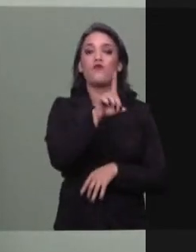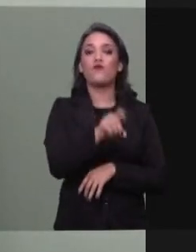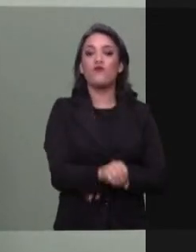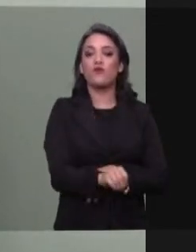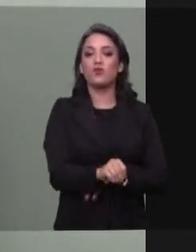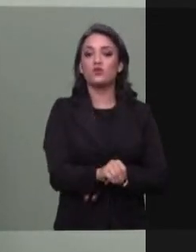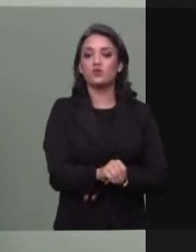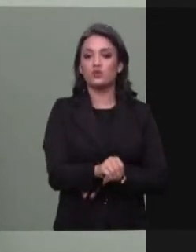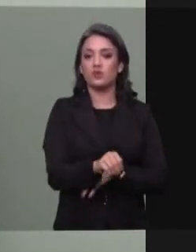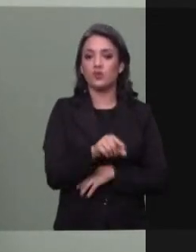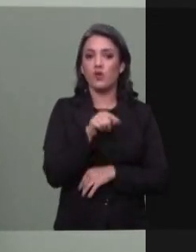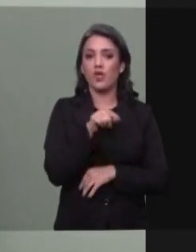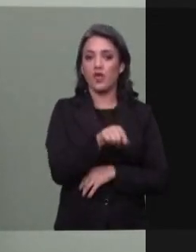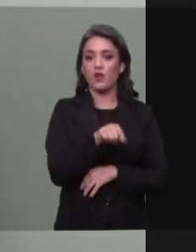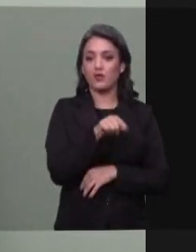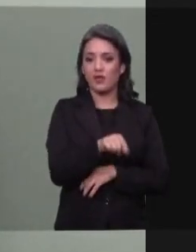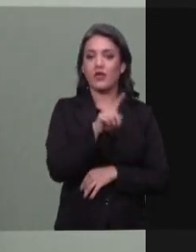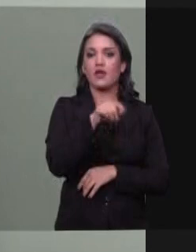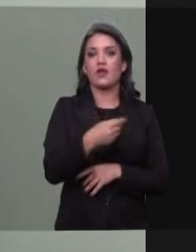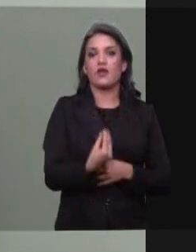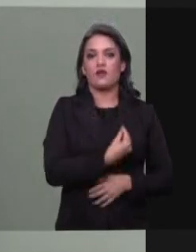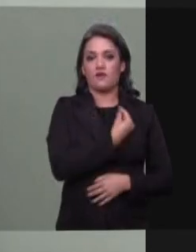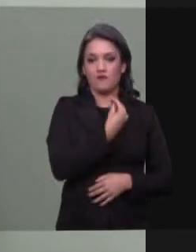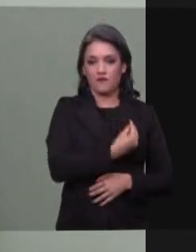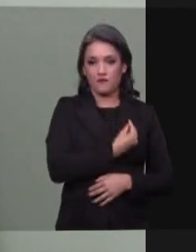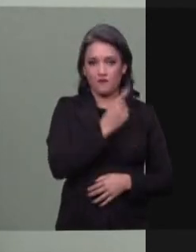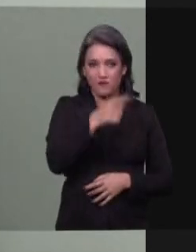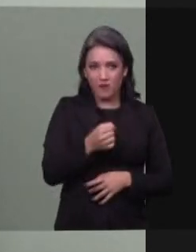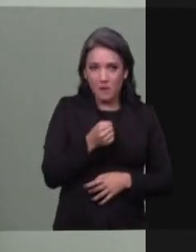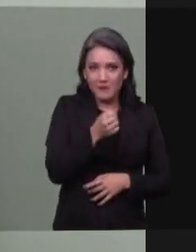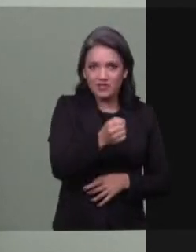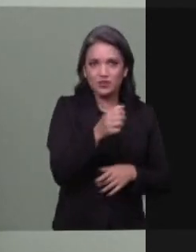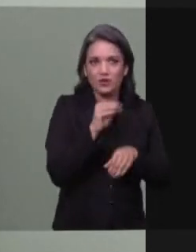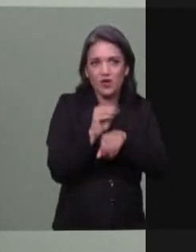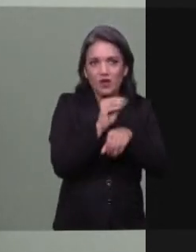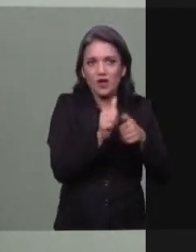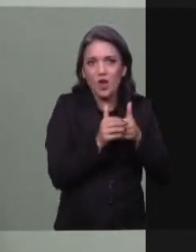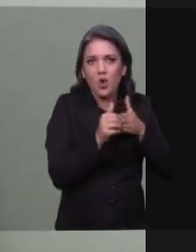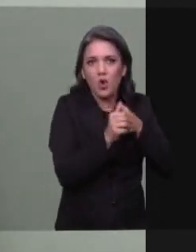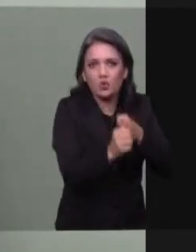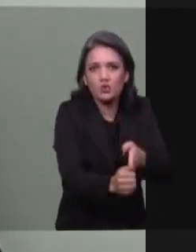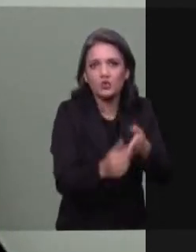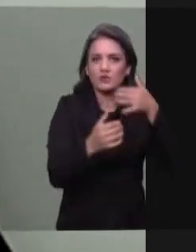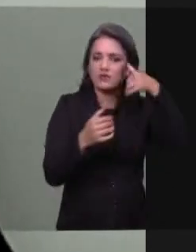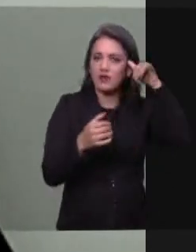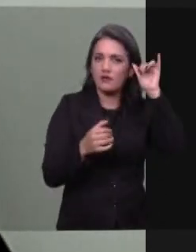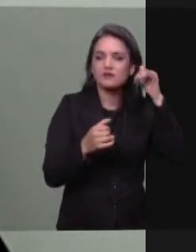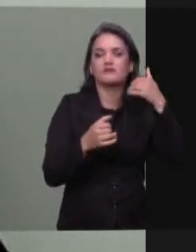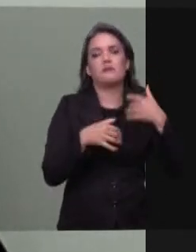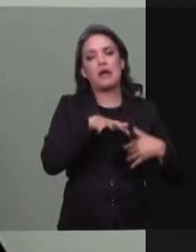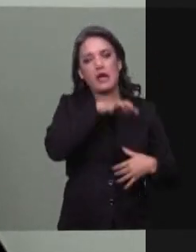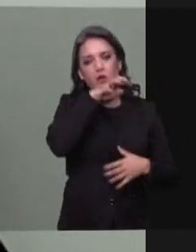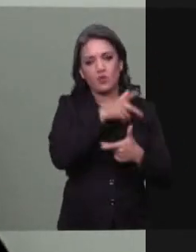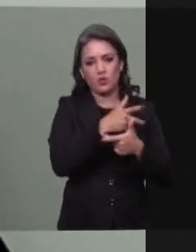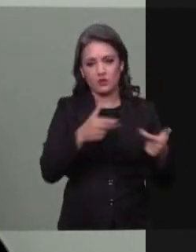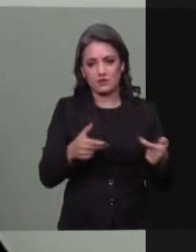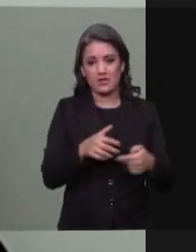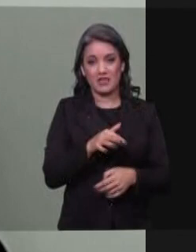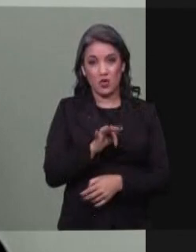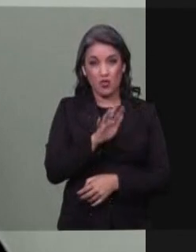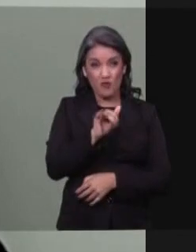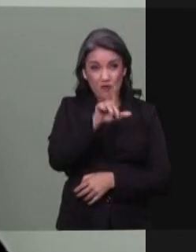comunidade vive, como Vossa Excelência falou, do pastoreio. Eu digo porque eu conheço o interior da Bahia. Então, o fundo de pasto é